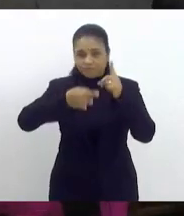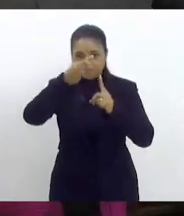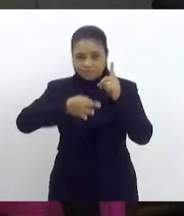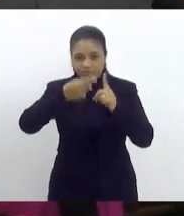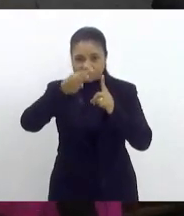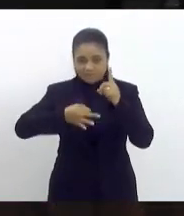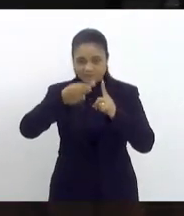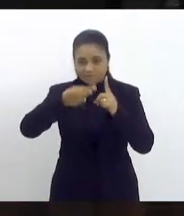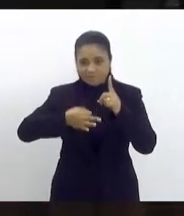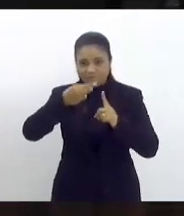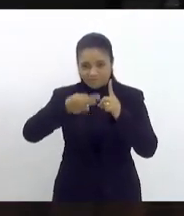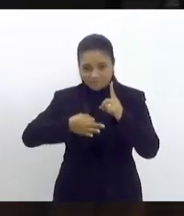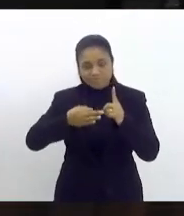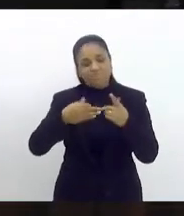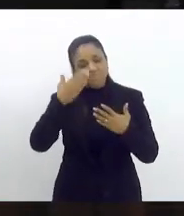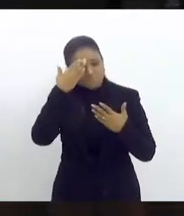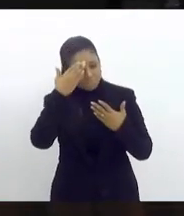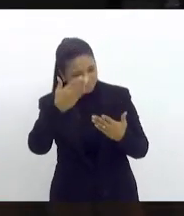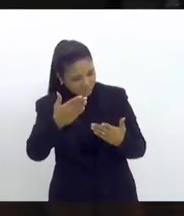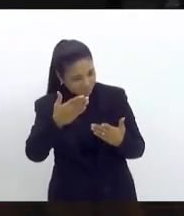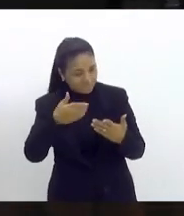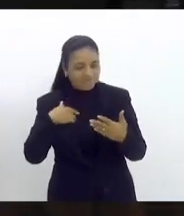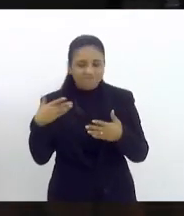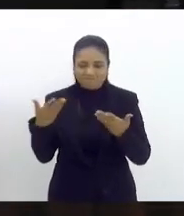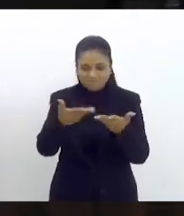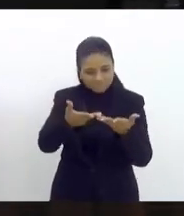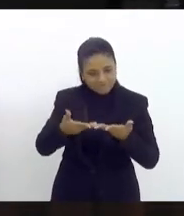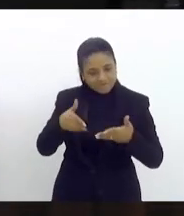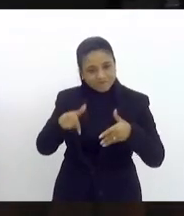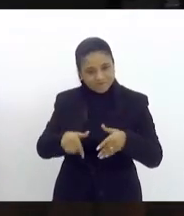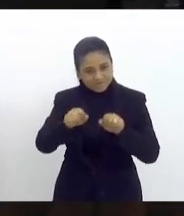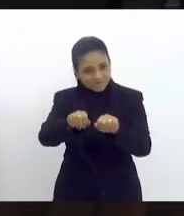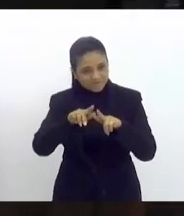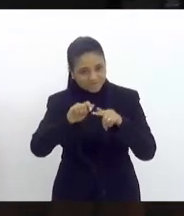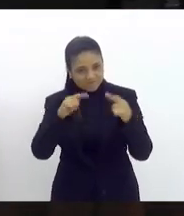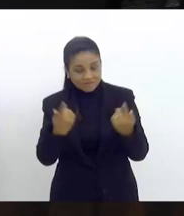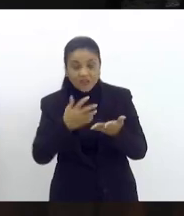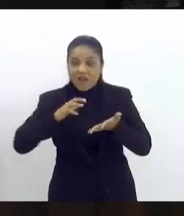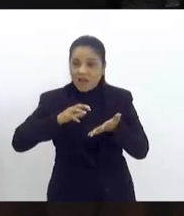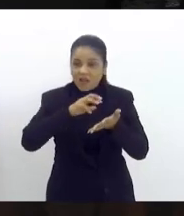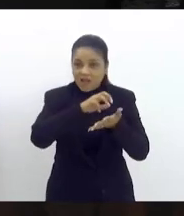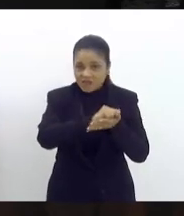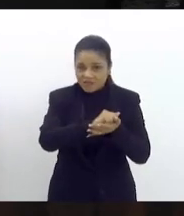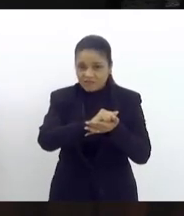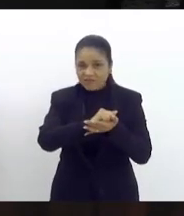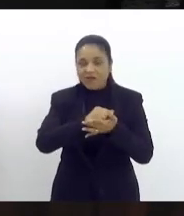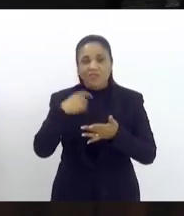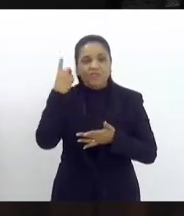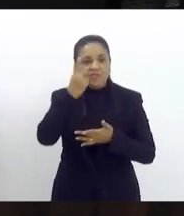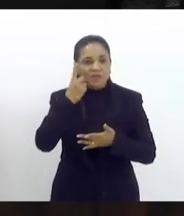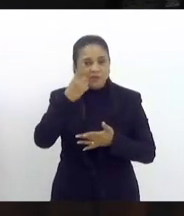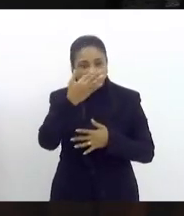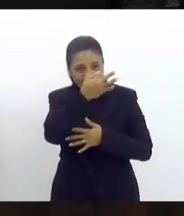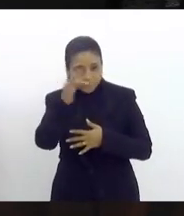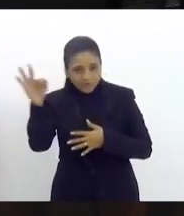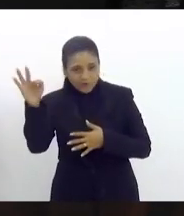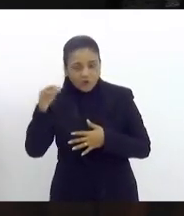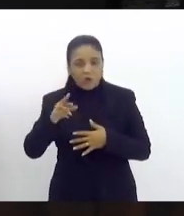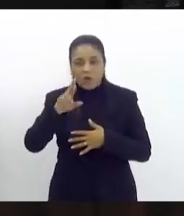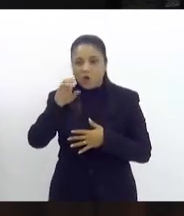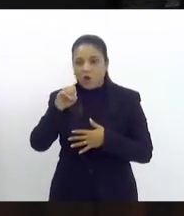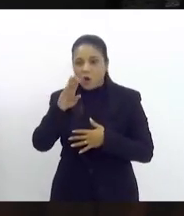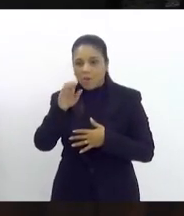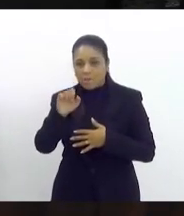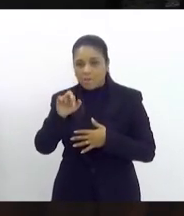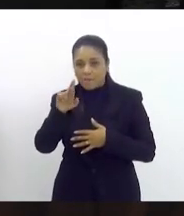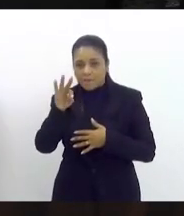Muito obrigado, desembargador, pela presença. Seja bem-vindo a este parlamento. Gostaria de registrar também a presença do nosso deputado federal, Roberto Mula.